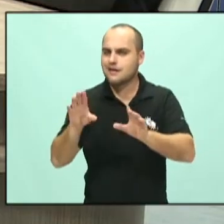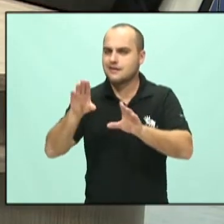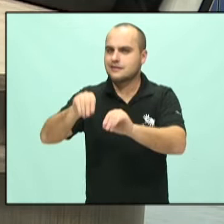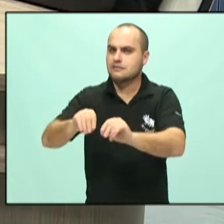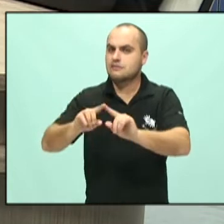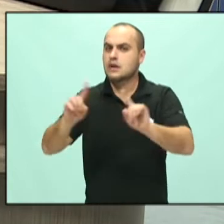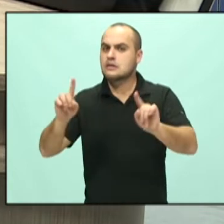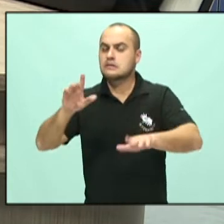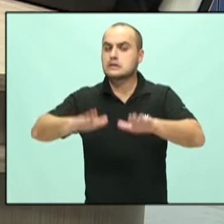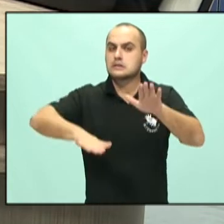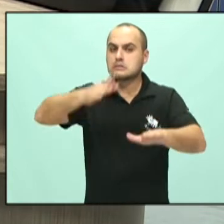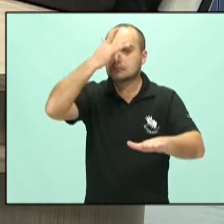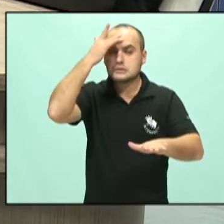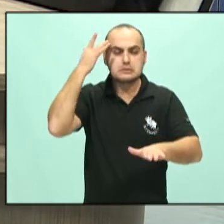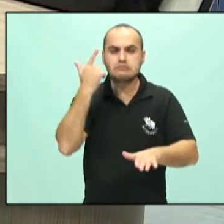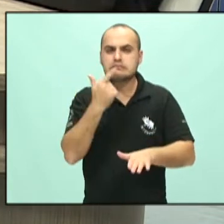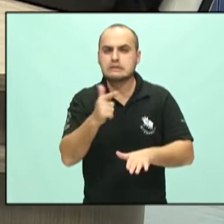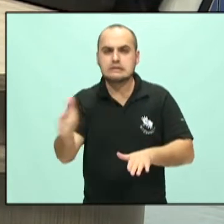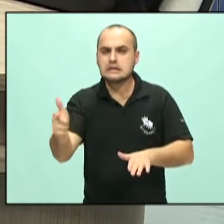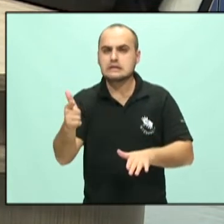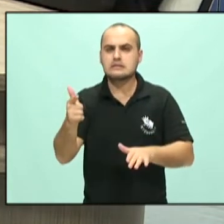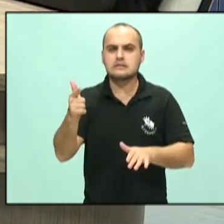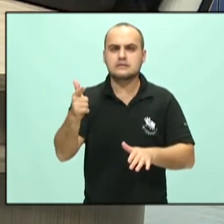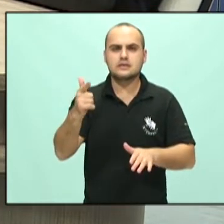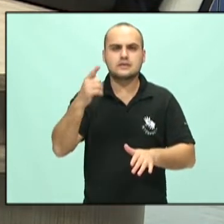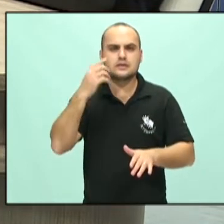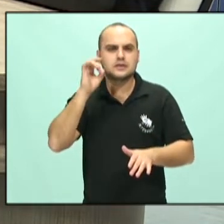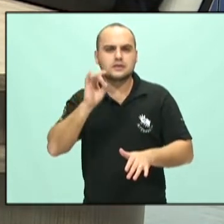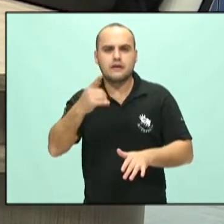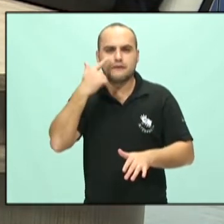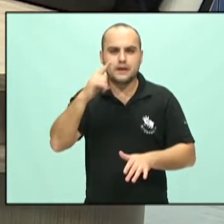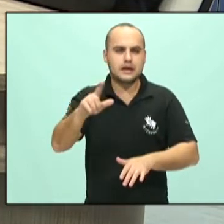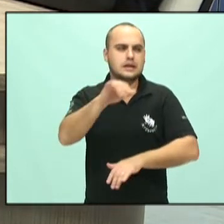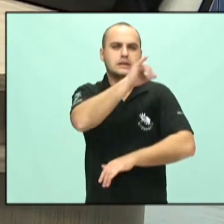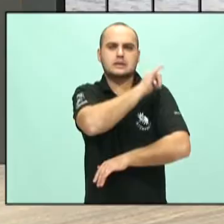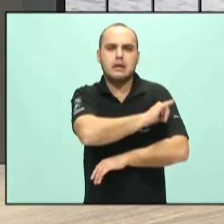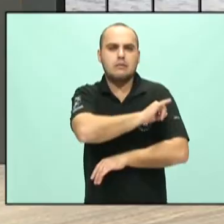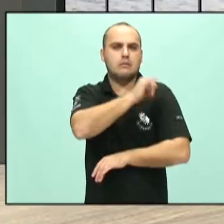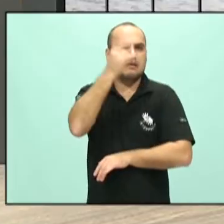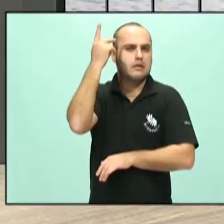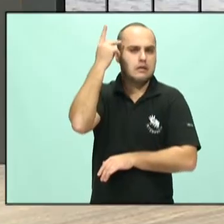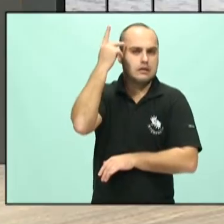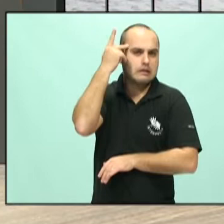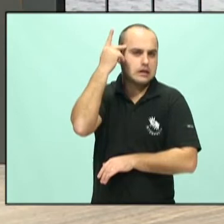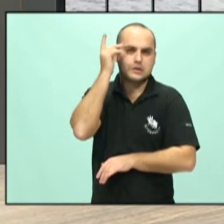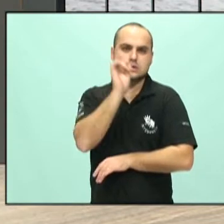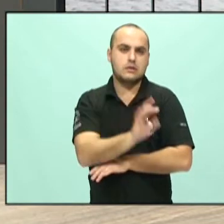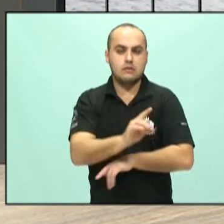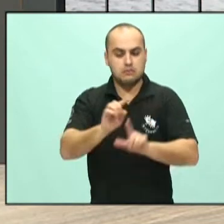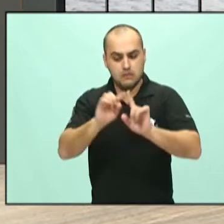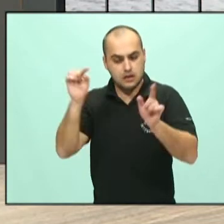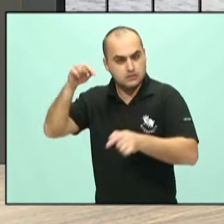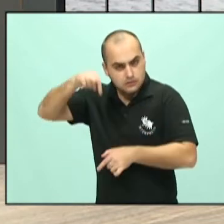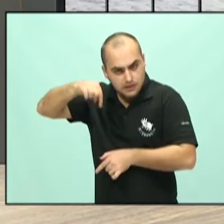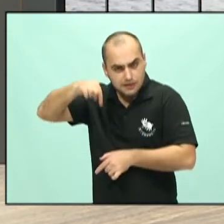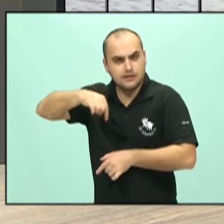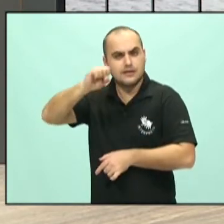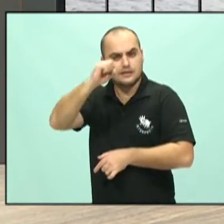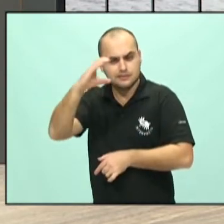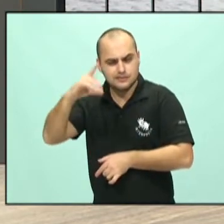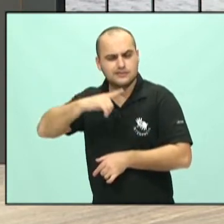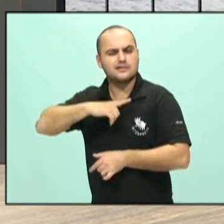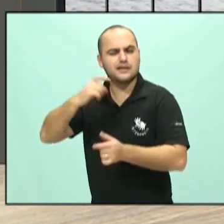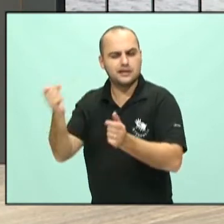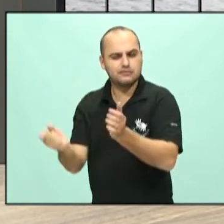vezes não têm essa noção, né? Só vem a questão ali do eixo São Paulo e Rio, mas aqui também está tendo muita produção, né? Está